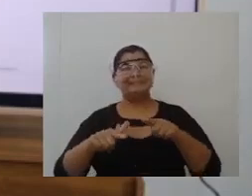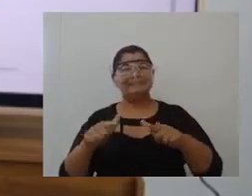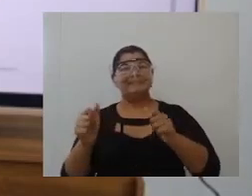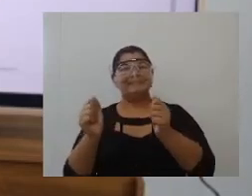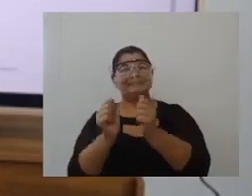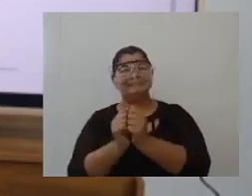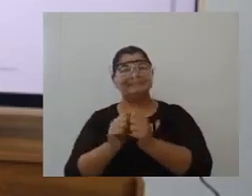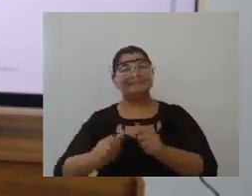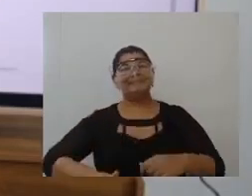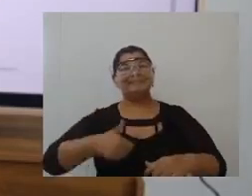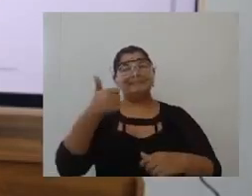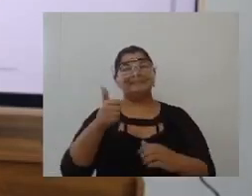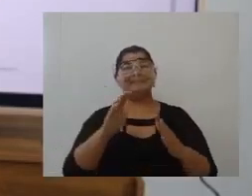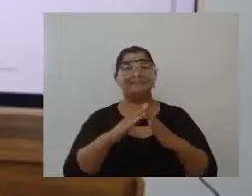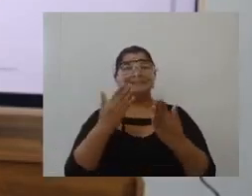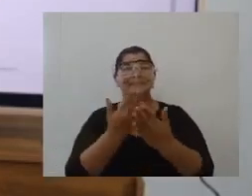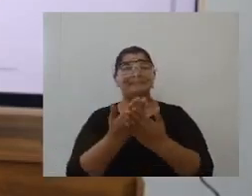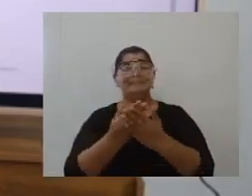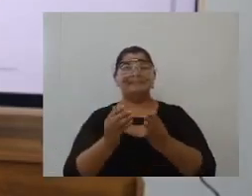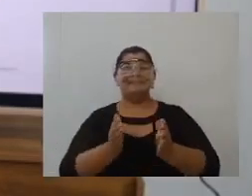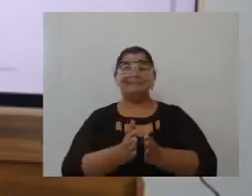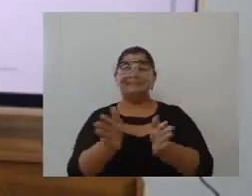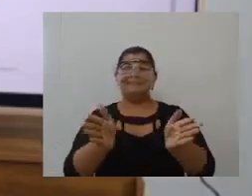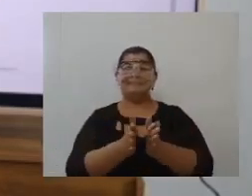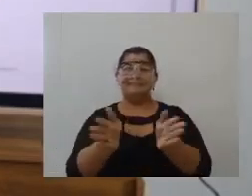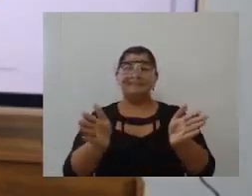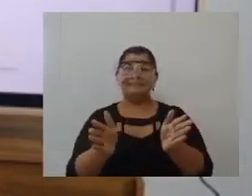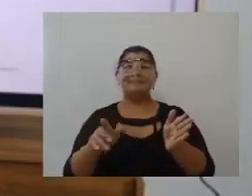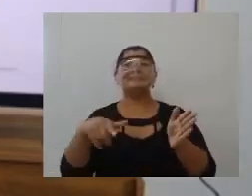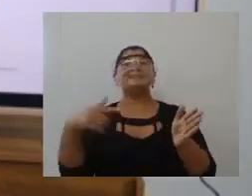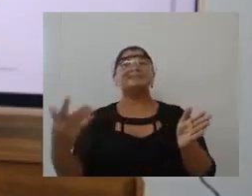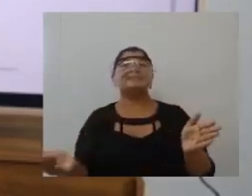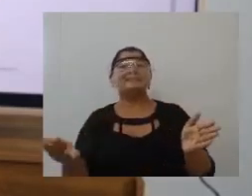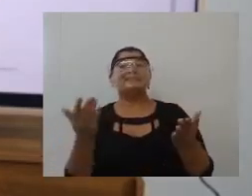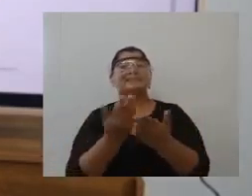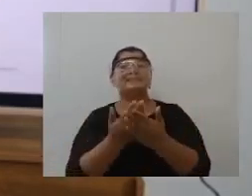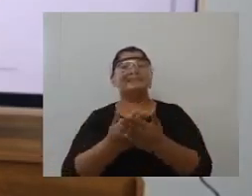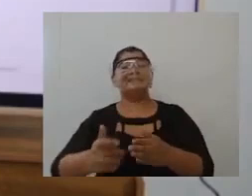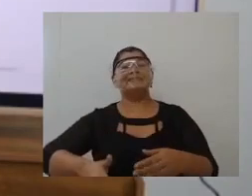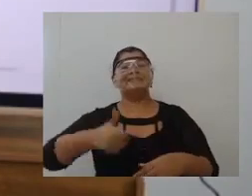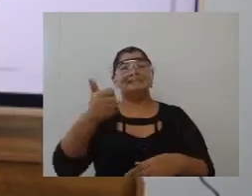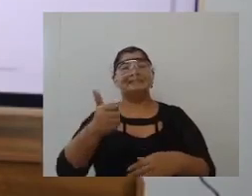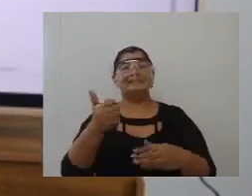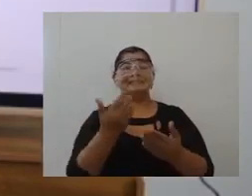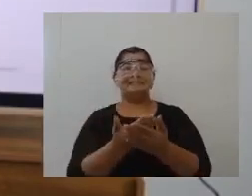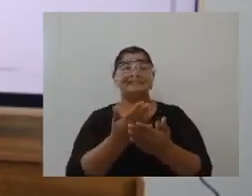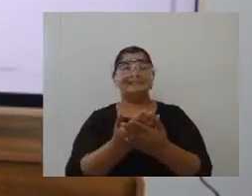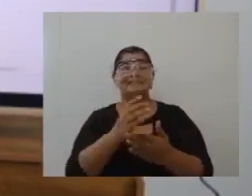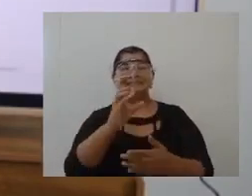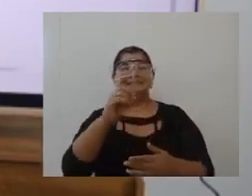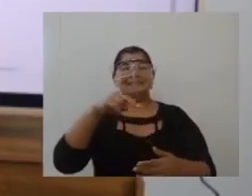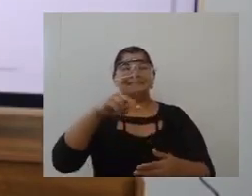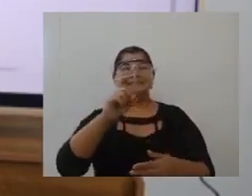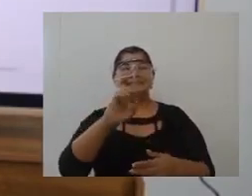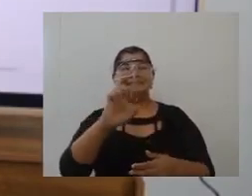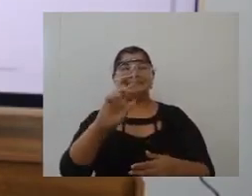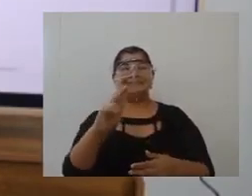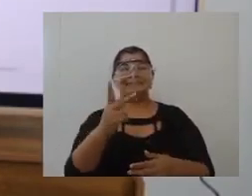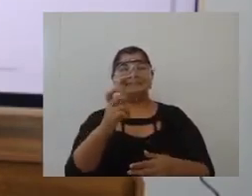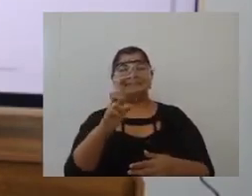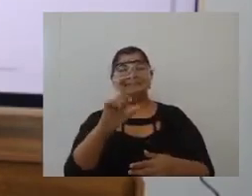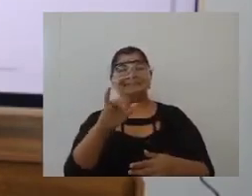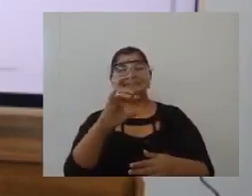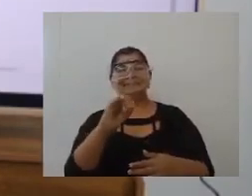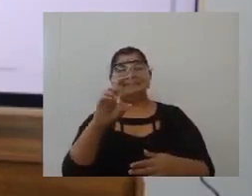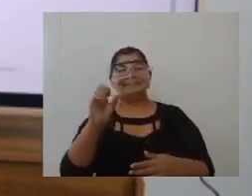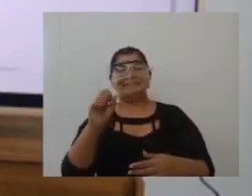na melhor escola de Camaragibe. Sabe qual é a melhor escola de Camaragibe? É a Escola Conselheiro Samuel McDowell.